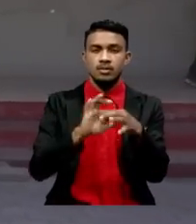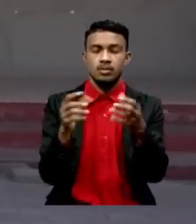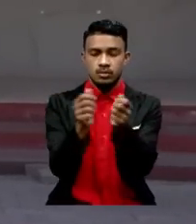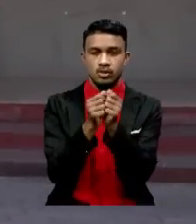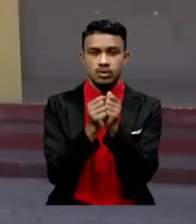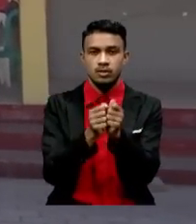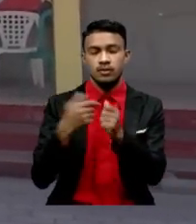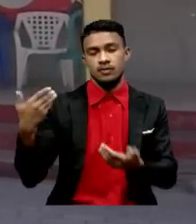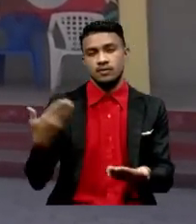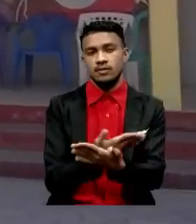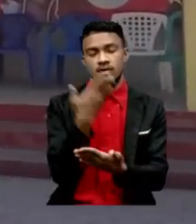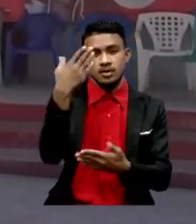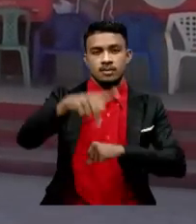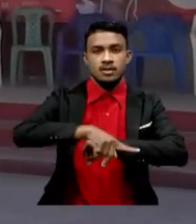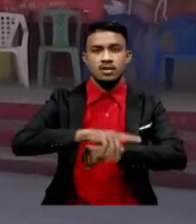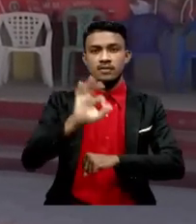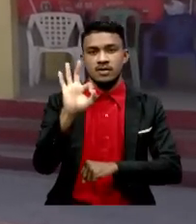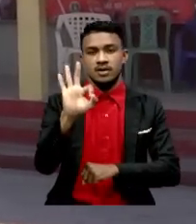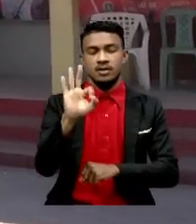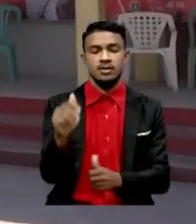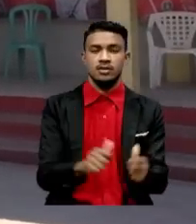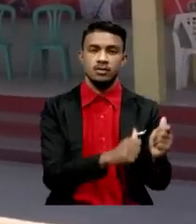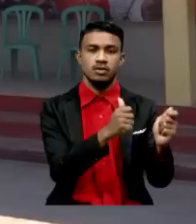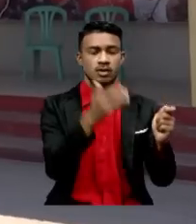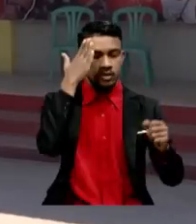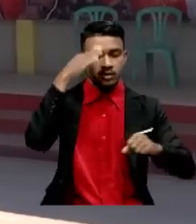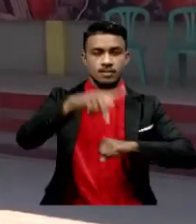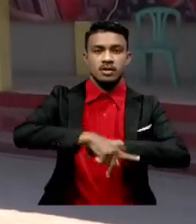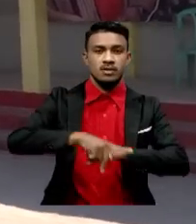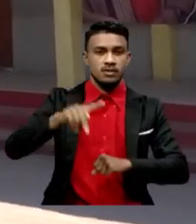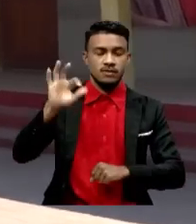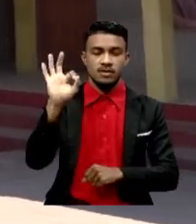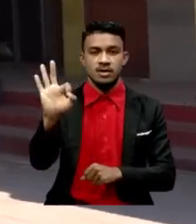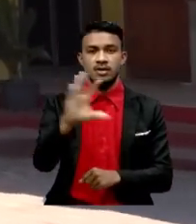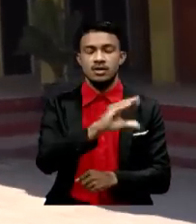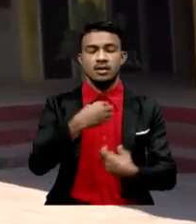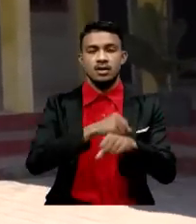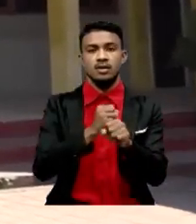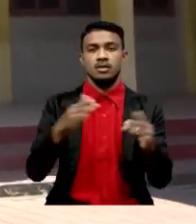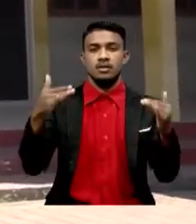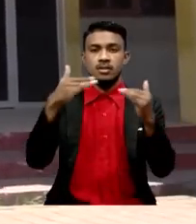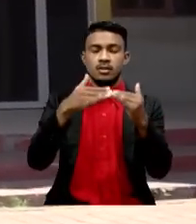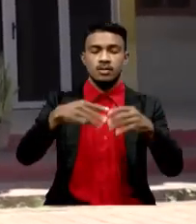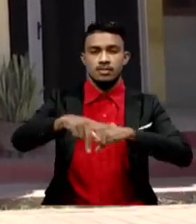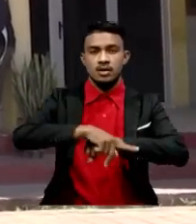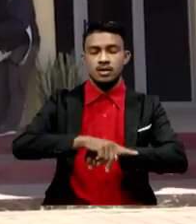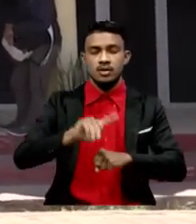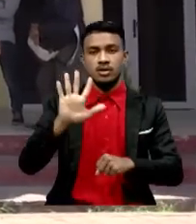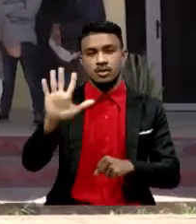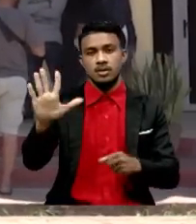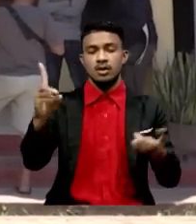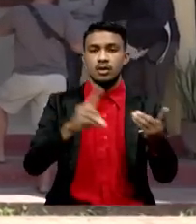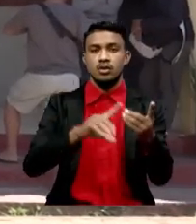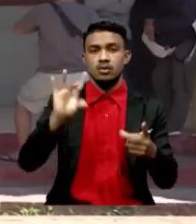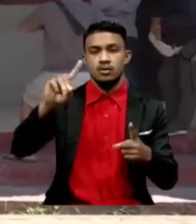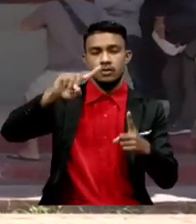samfong iha Partido Fretilin. Tuir plano, Partido Fretilin se realiza Kongresu Partido Badala 5 iha lorong walu to